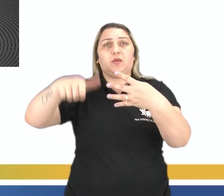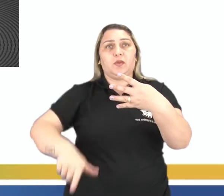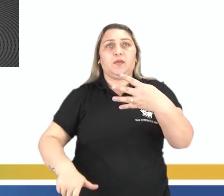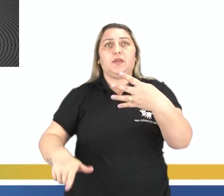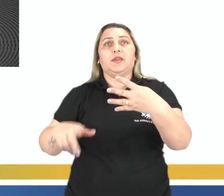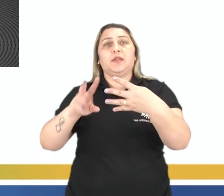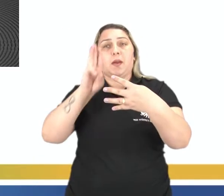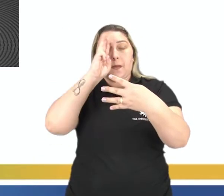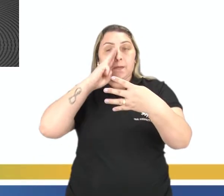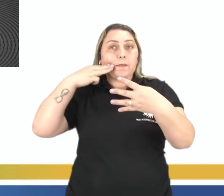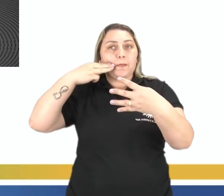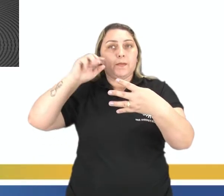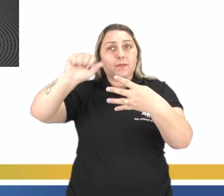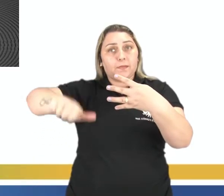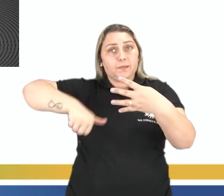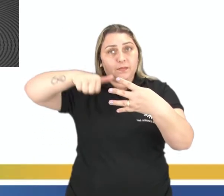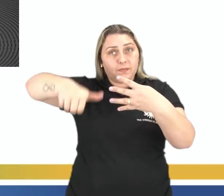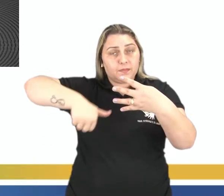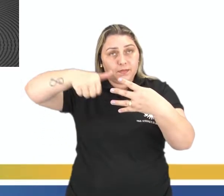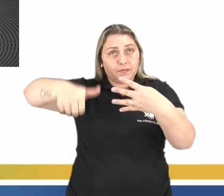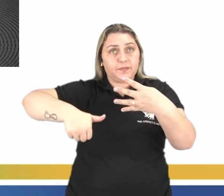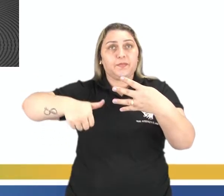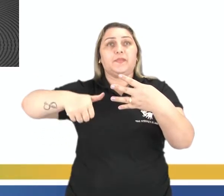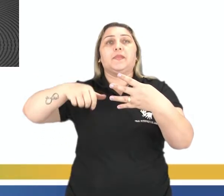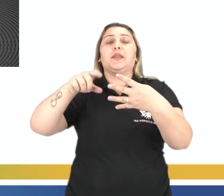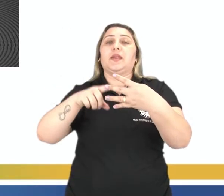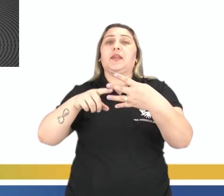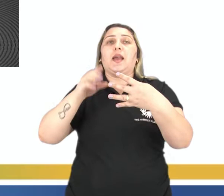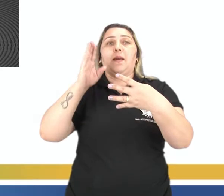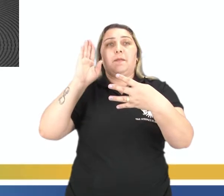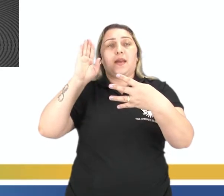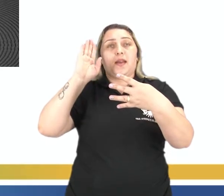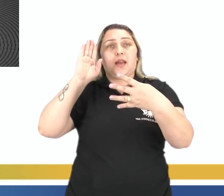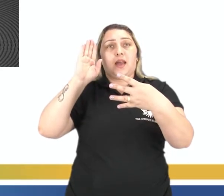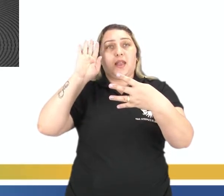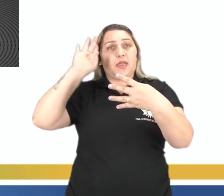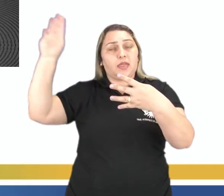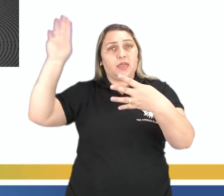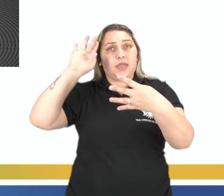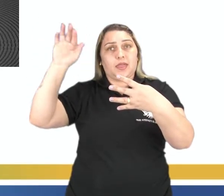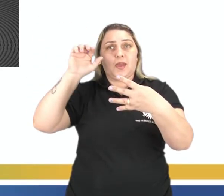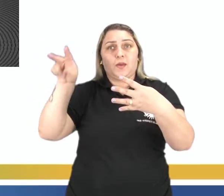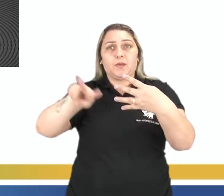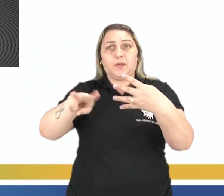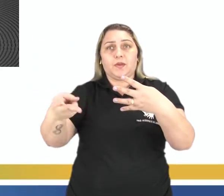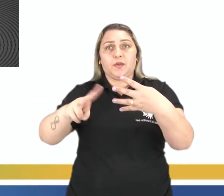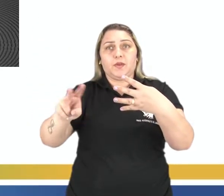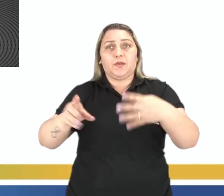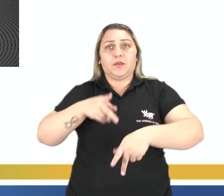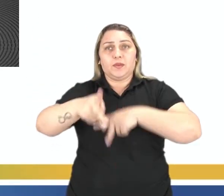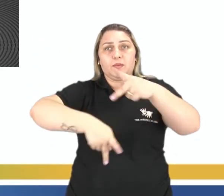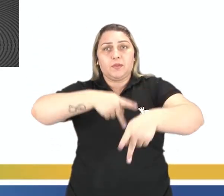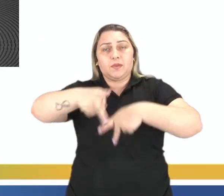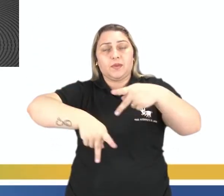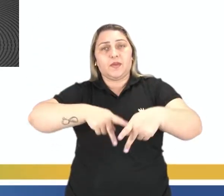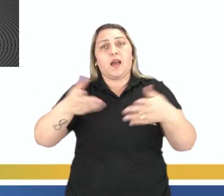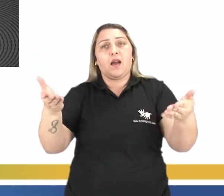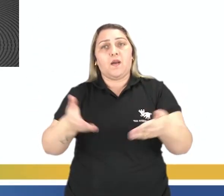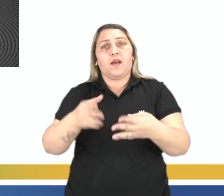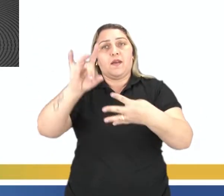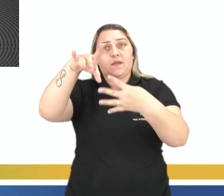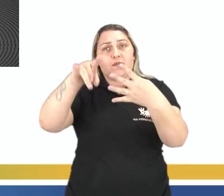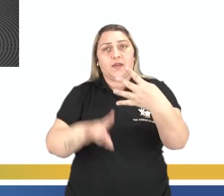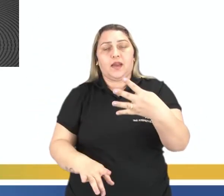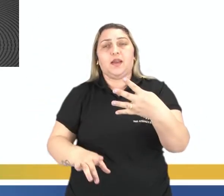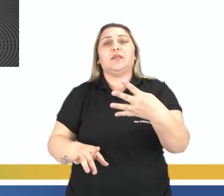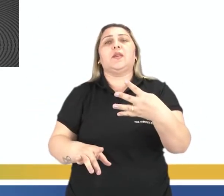teoria. A teoria reformista ou marxista, ela tem esse binômio, e também a teoria de transição demográfica. Então, a partir de agora nós vamos ver cada